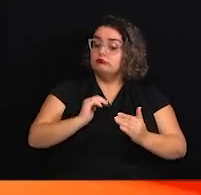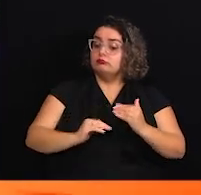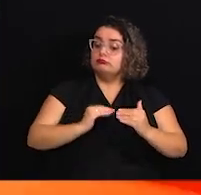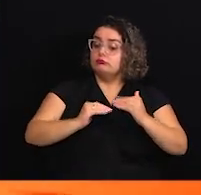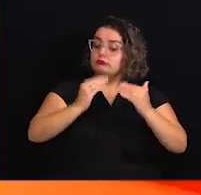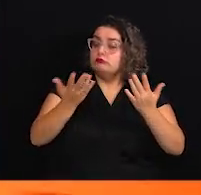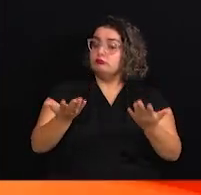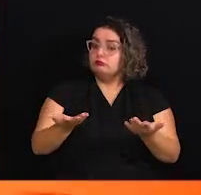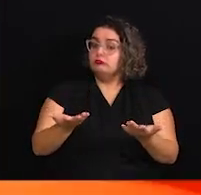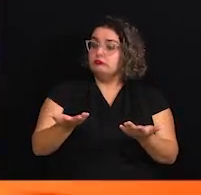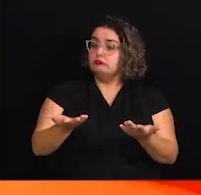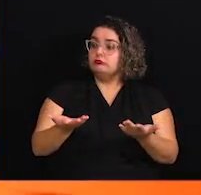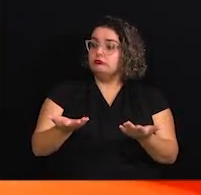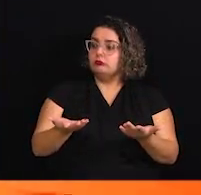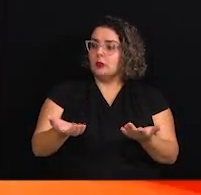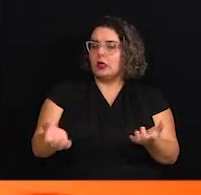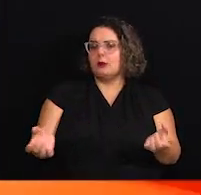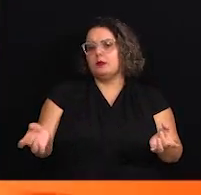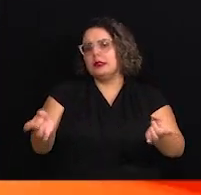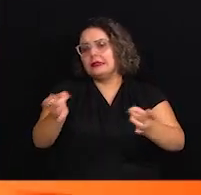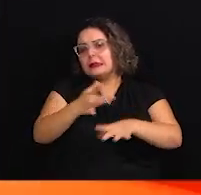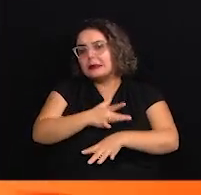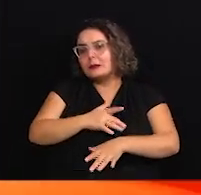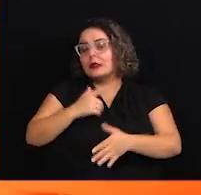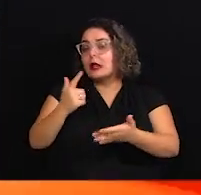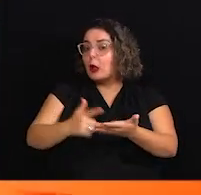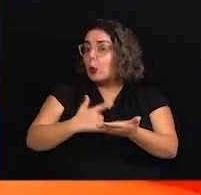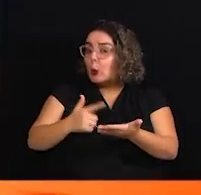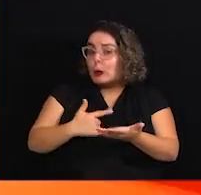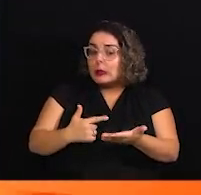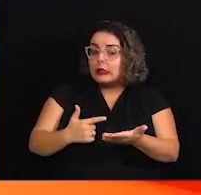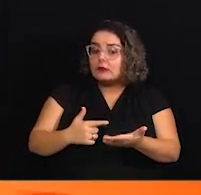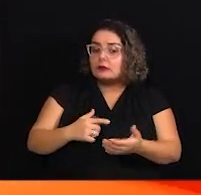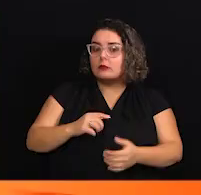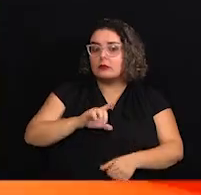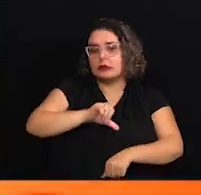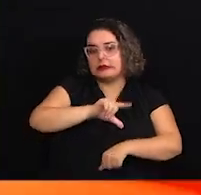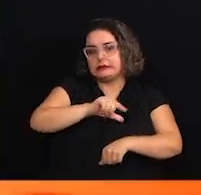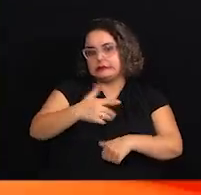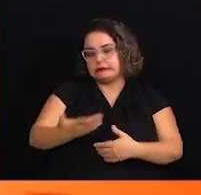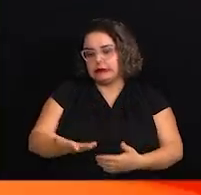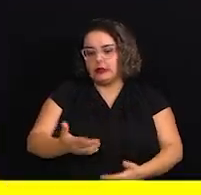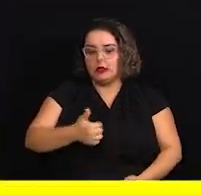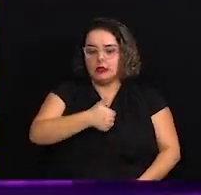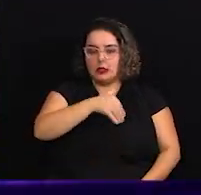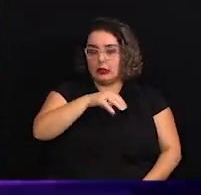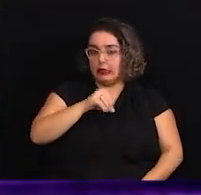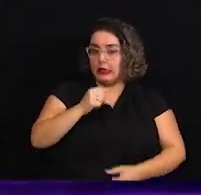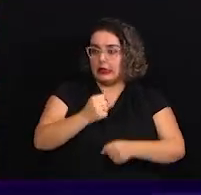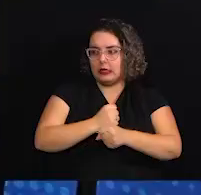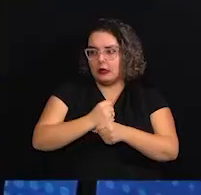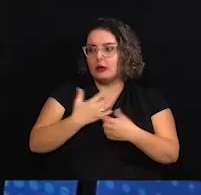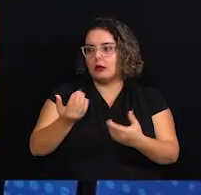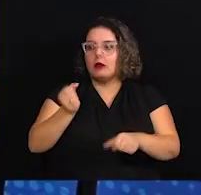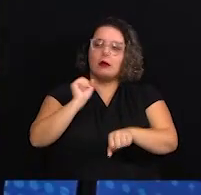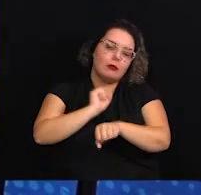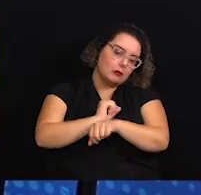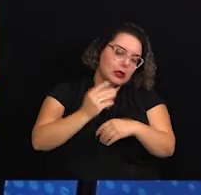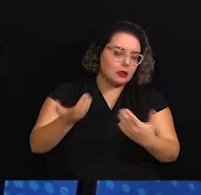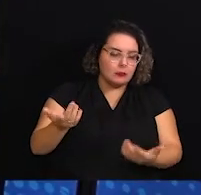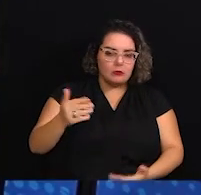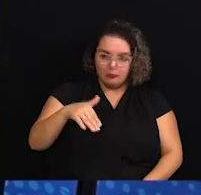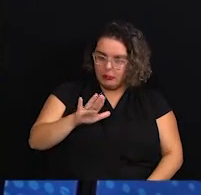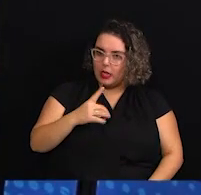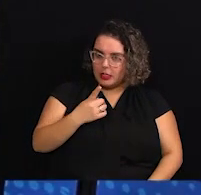desenvolver, terminar o livro, eu demorei mais de 10 anos, pra você ter uma ideia como foi difícil. Lógico, comparado, etc. Mas foi mais de 10 anos.